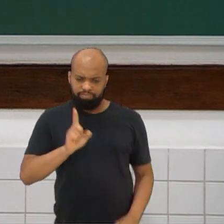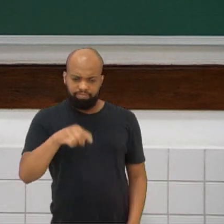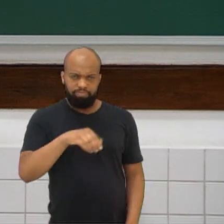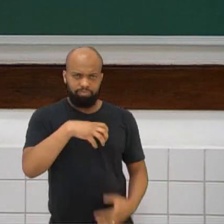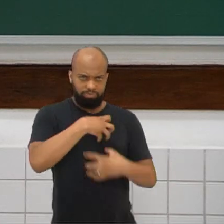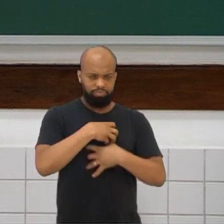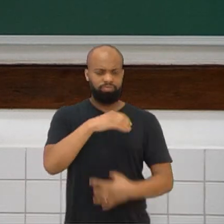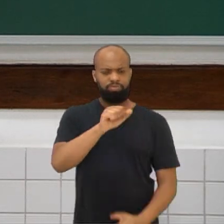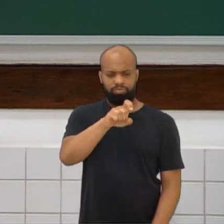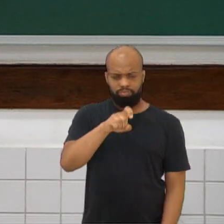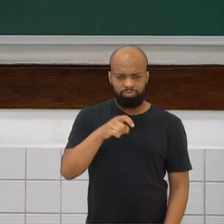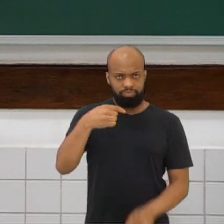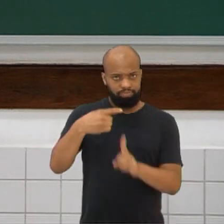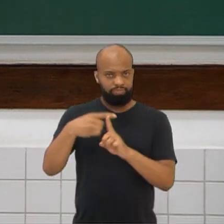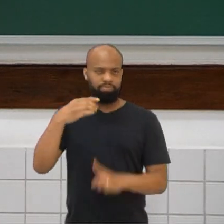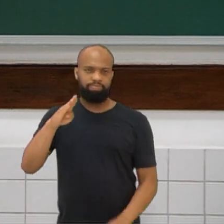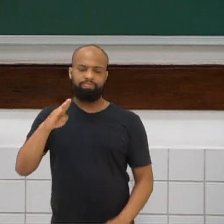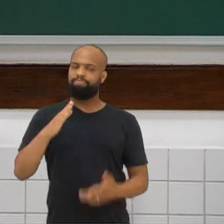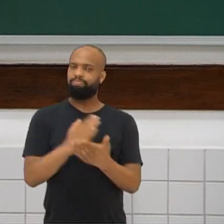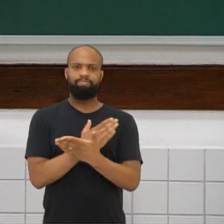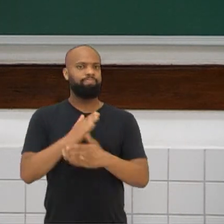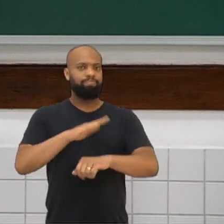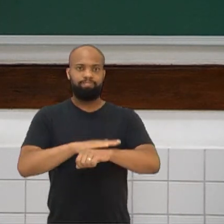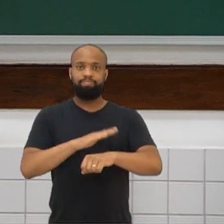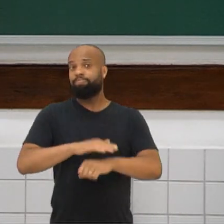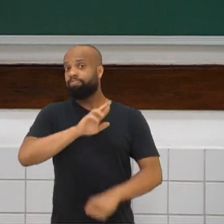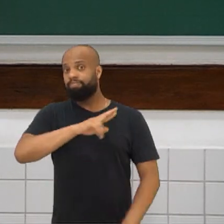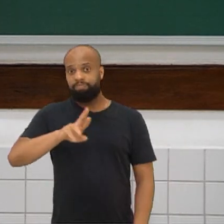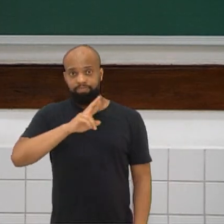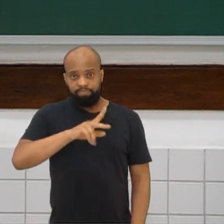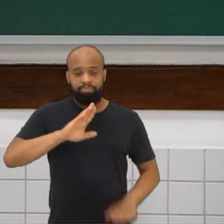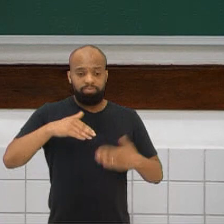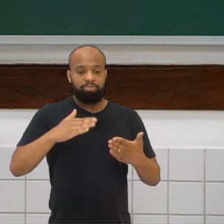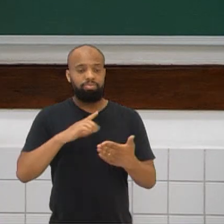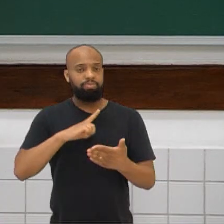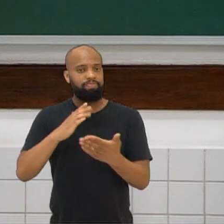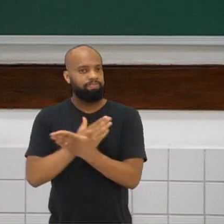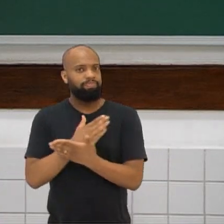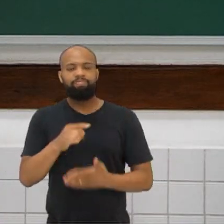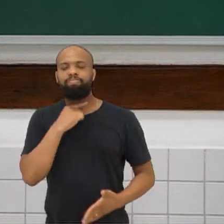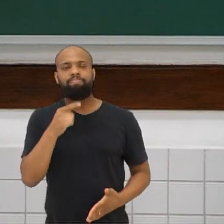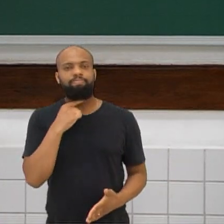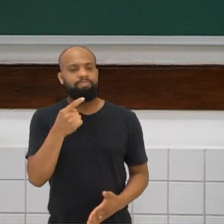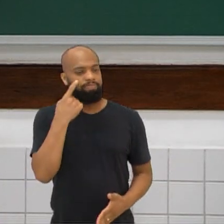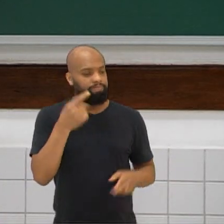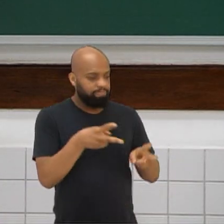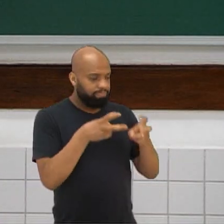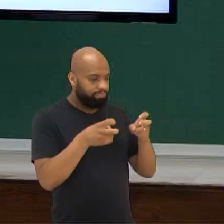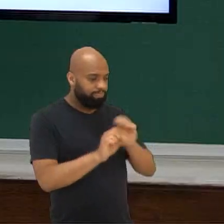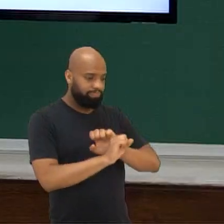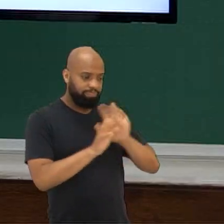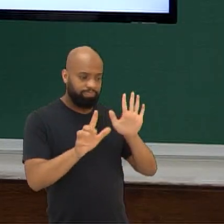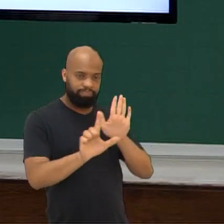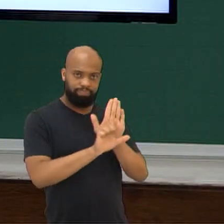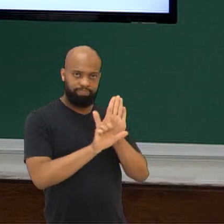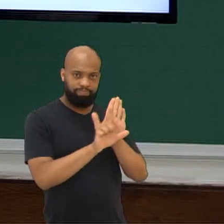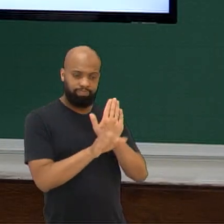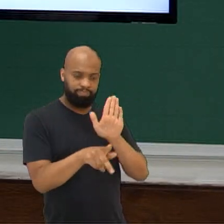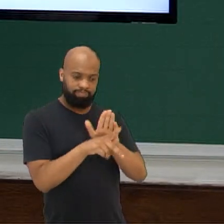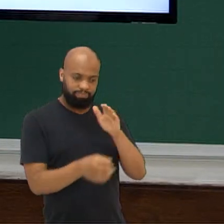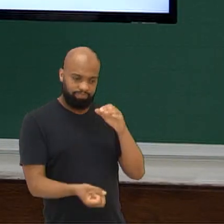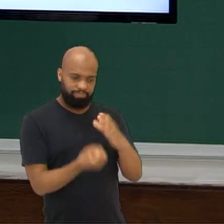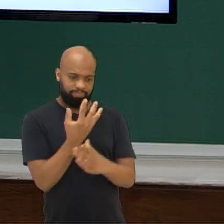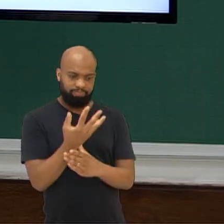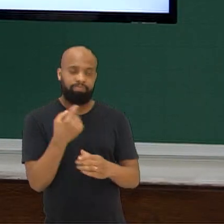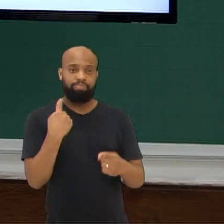nem sempre é uma função fácil, que eu consiga facilmente definir uma lei de formação. É isso que está falando aqui. Nós